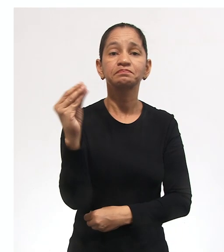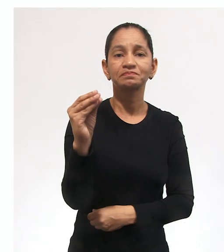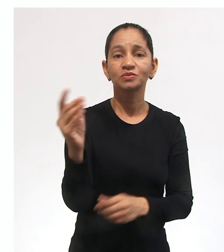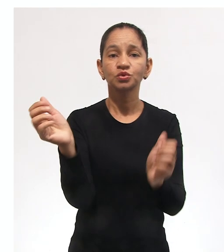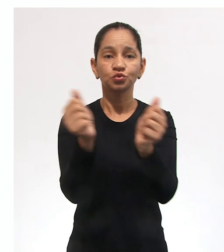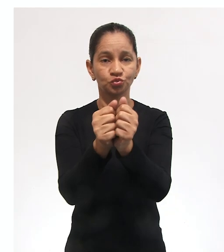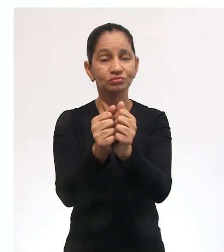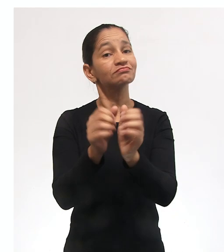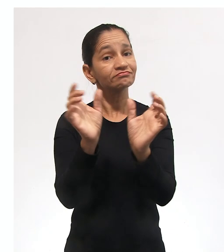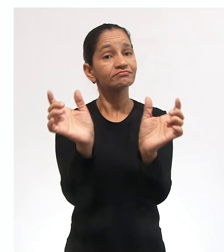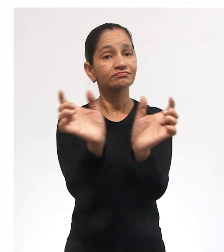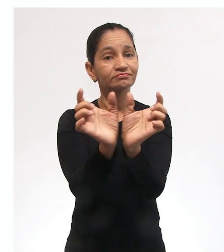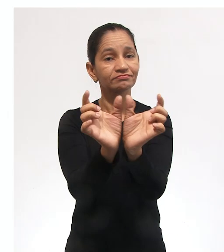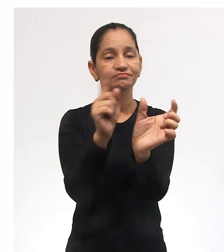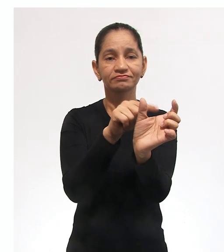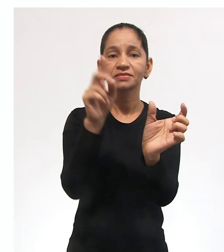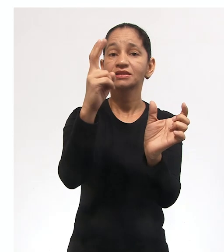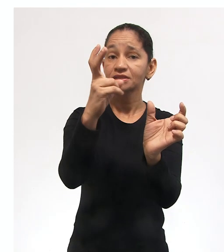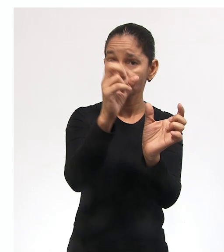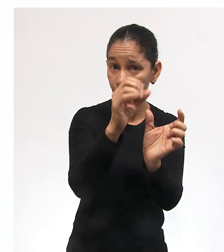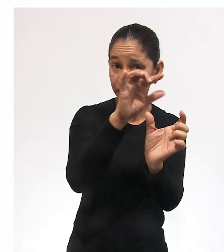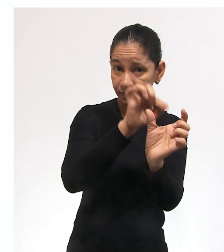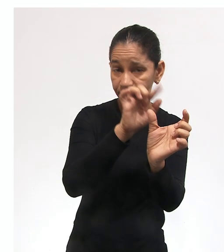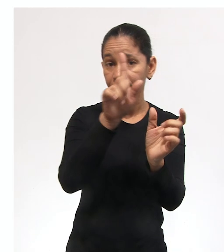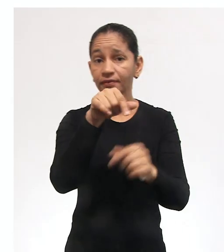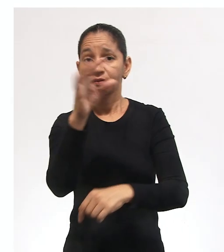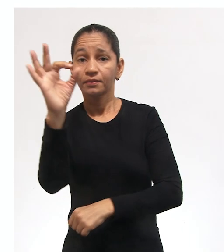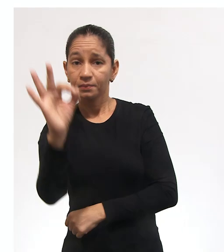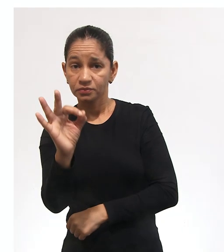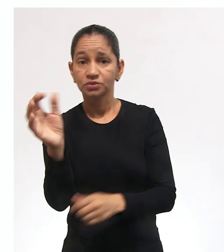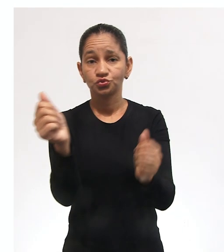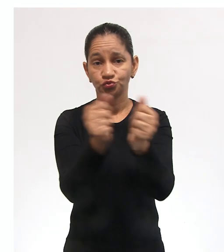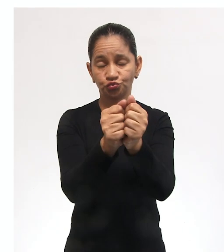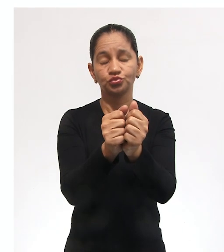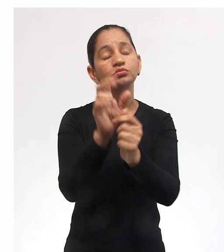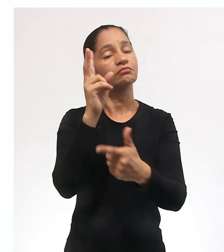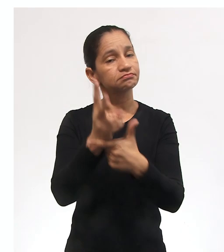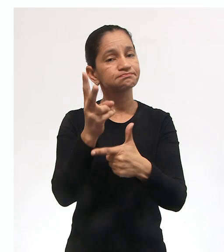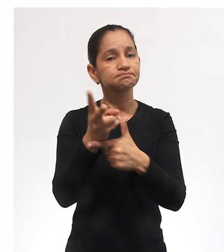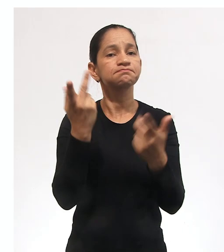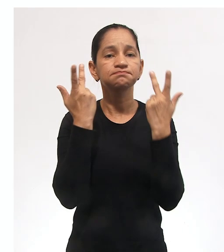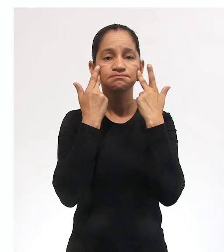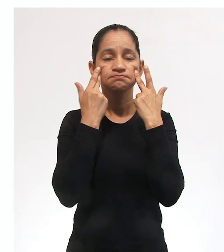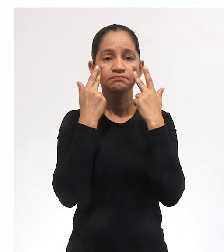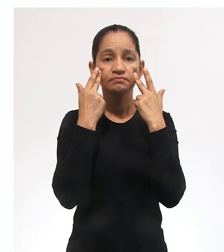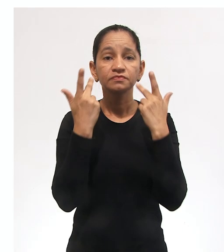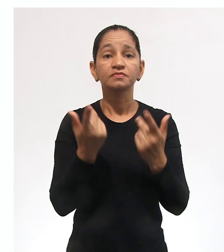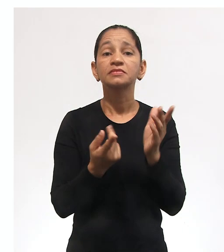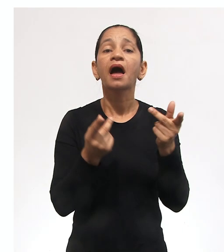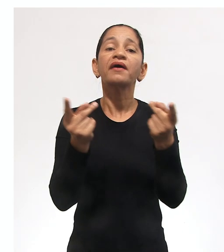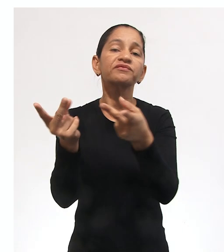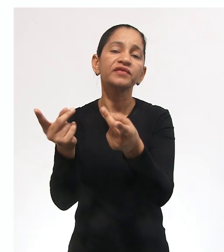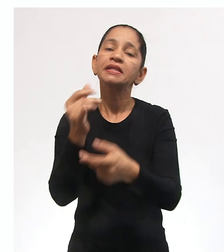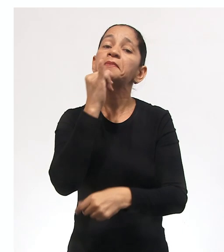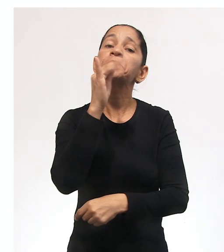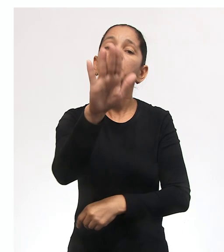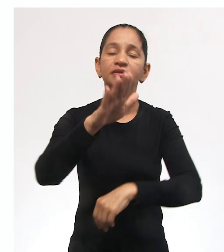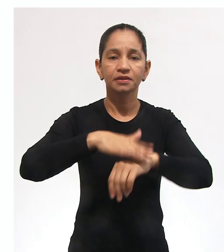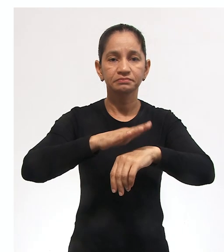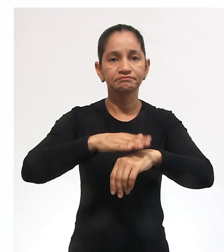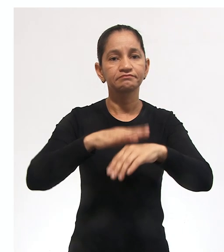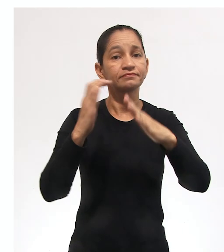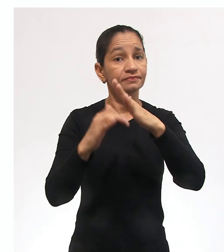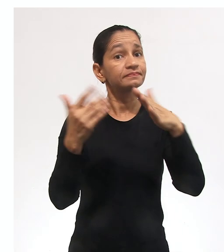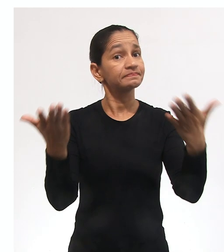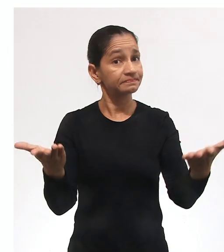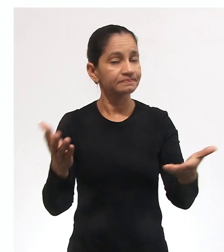minha margem de lucro? 50%. Ou seja, eu estou tendo 50% de lucro na minha venda, no